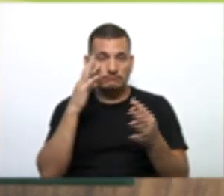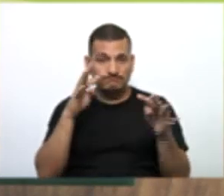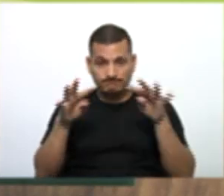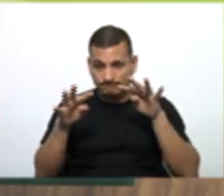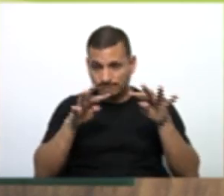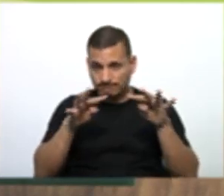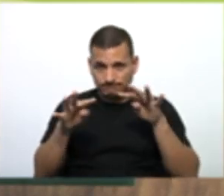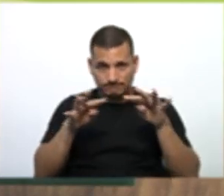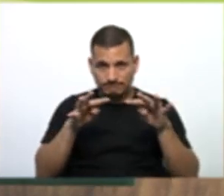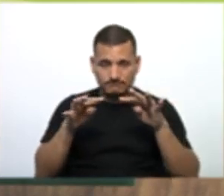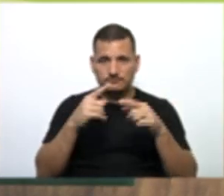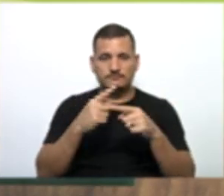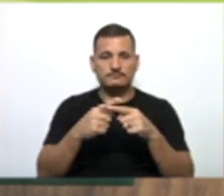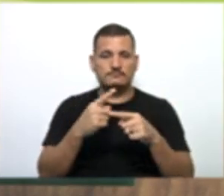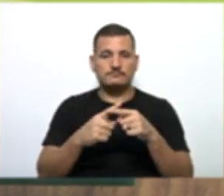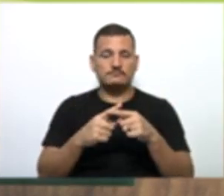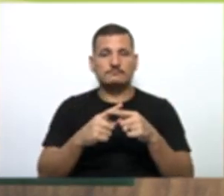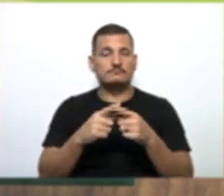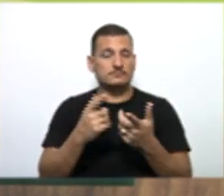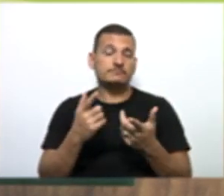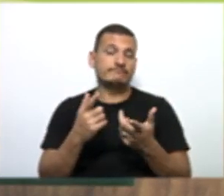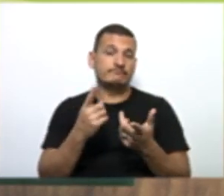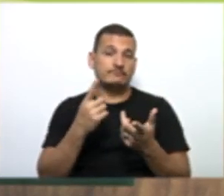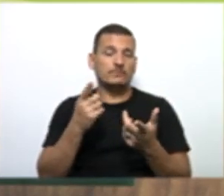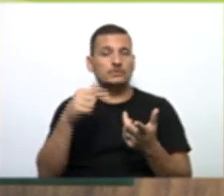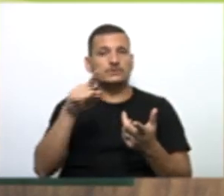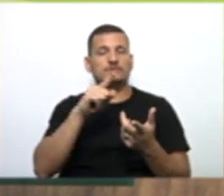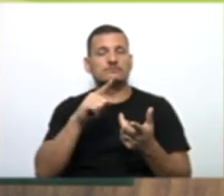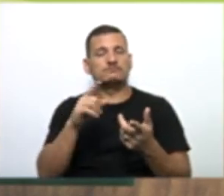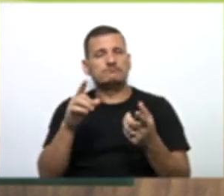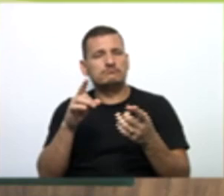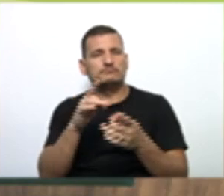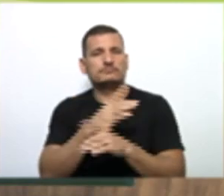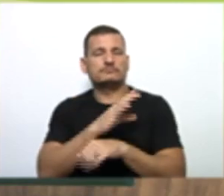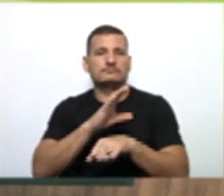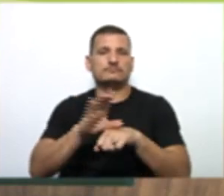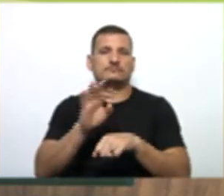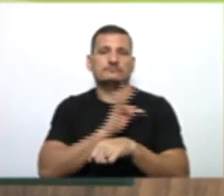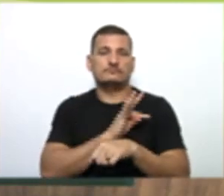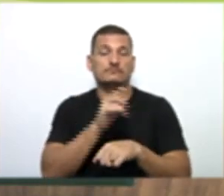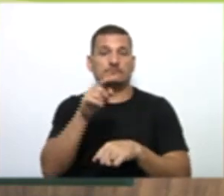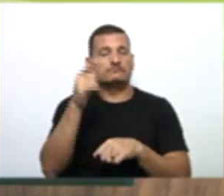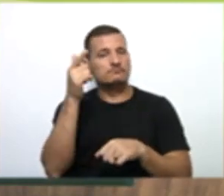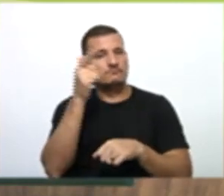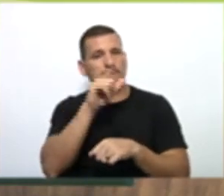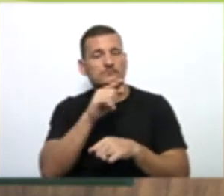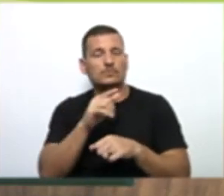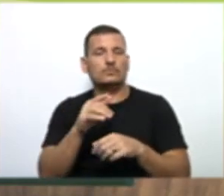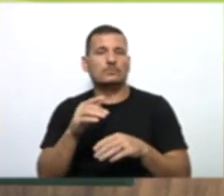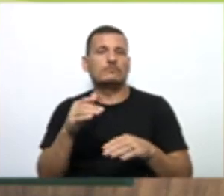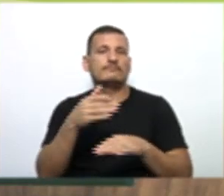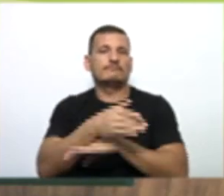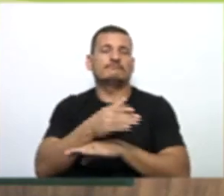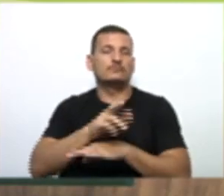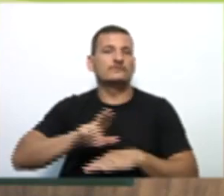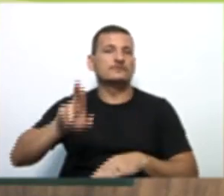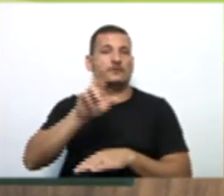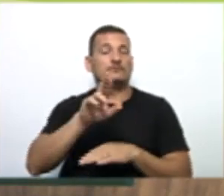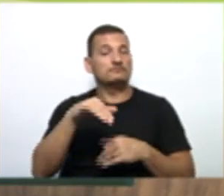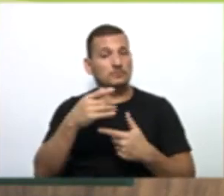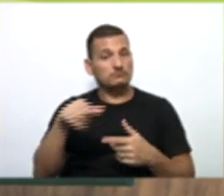porque é evidente que o nosso sonho é que vocês concluam um curso técnico, que vocês entrem na universidade e a partir daí vocês se tornarão